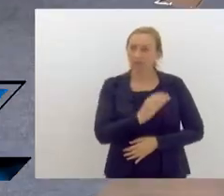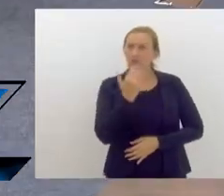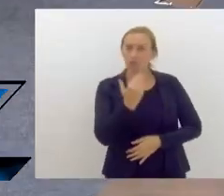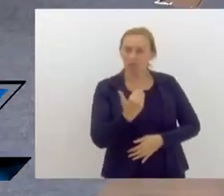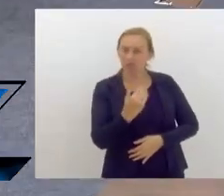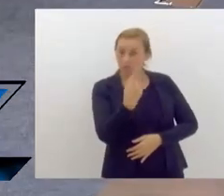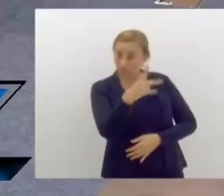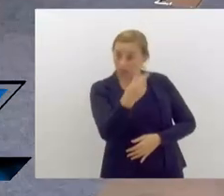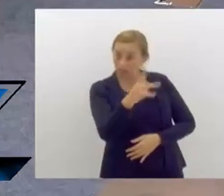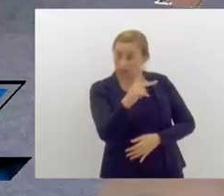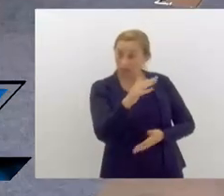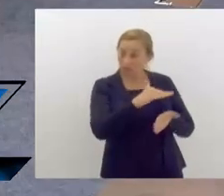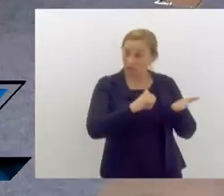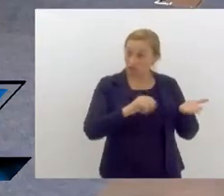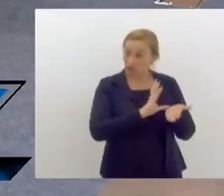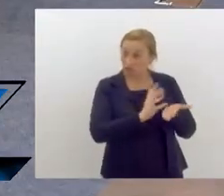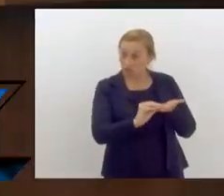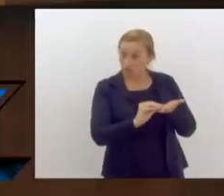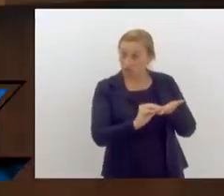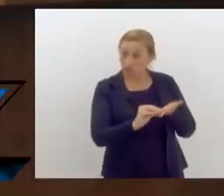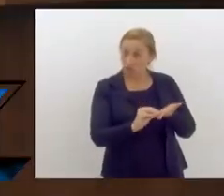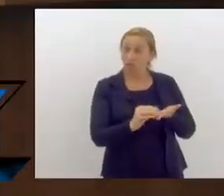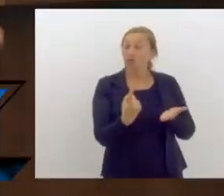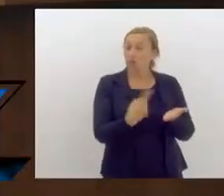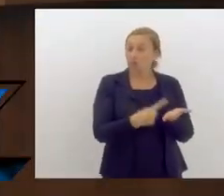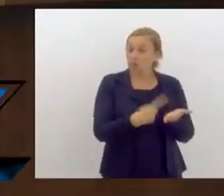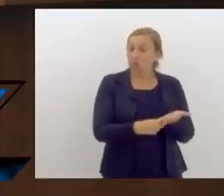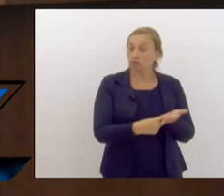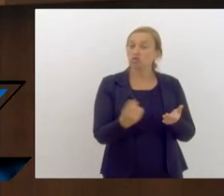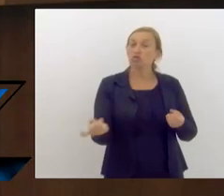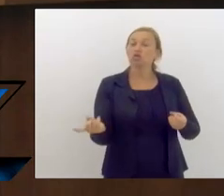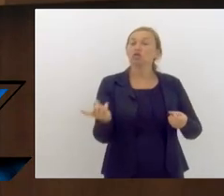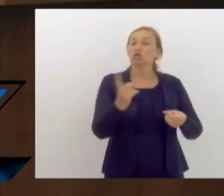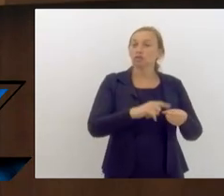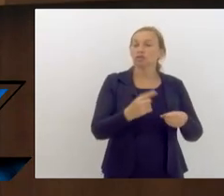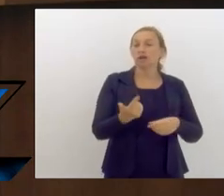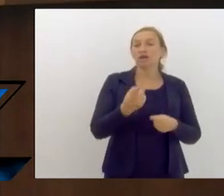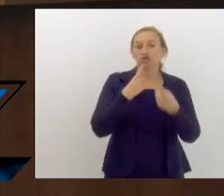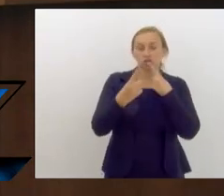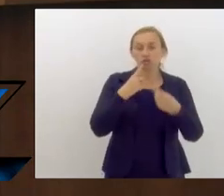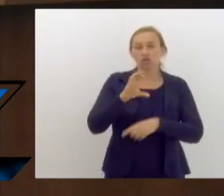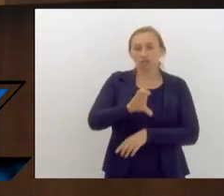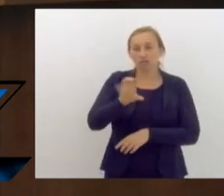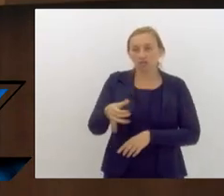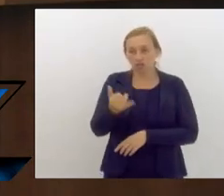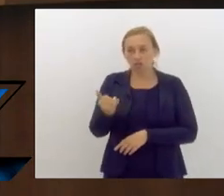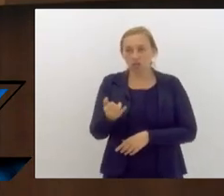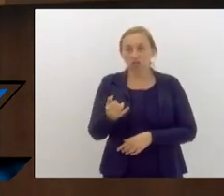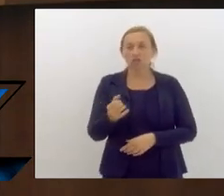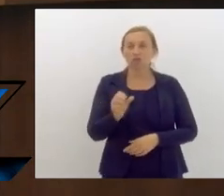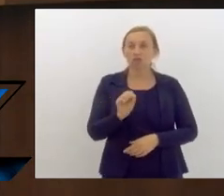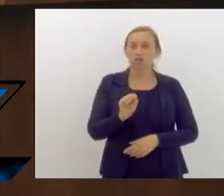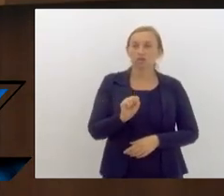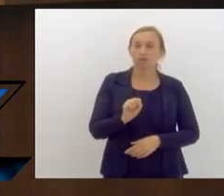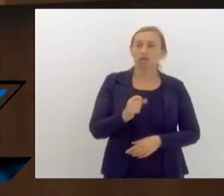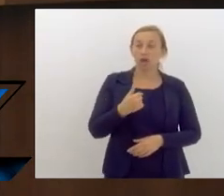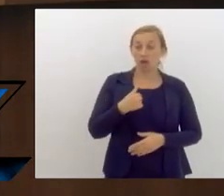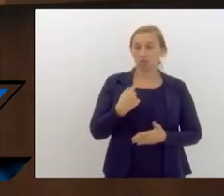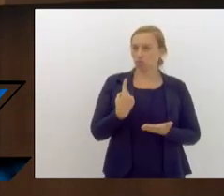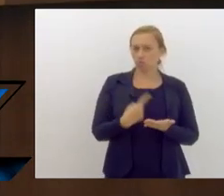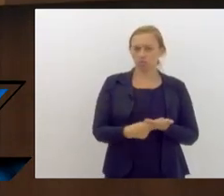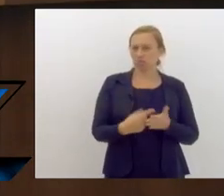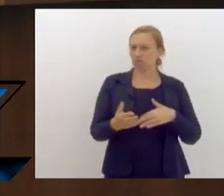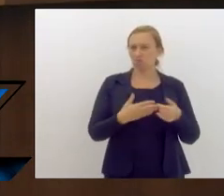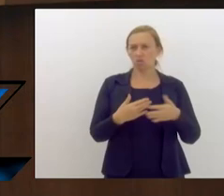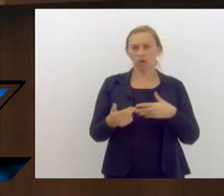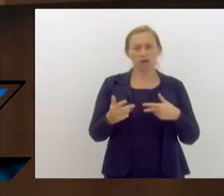a autora retirar de pauta e com compromisso da gente Rede discutindo a ccj e eventualmente Ou não Aqui eu não tô me comprometendo com Qualquer